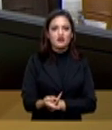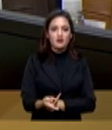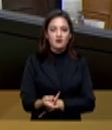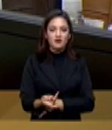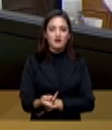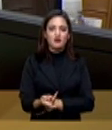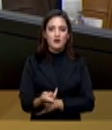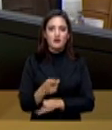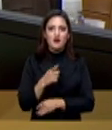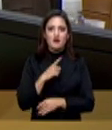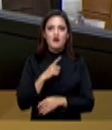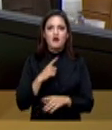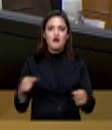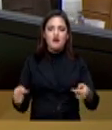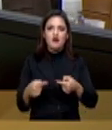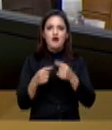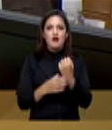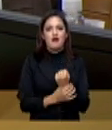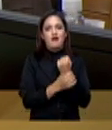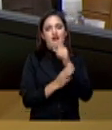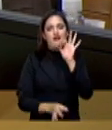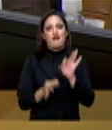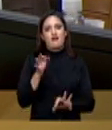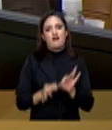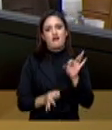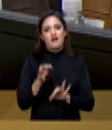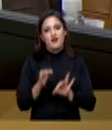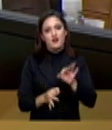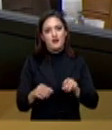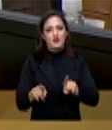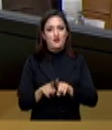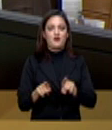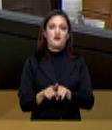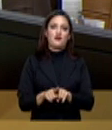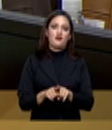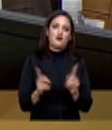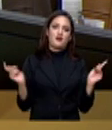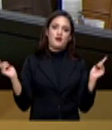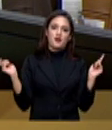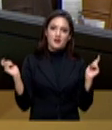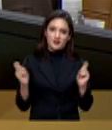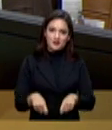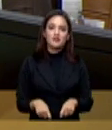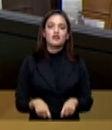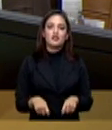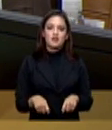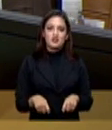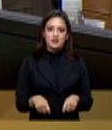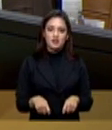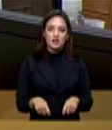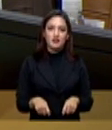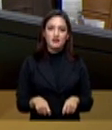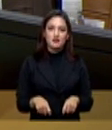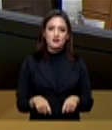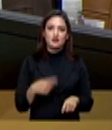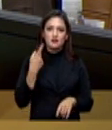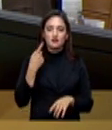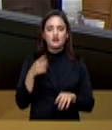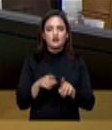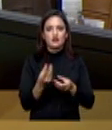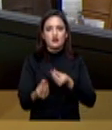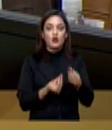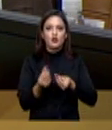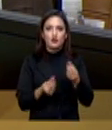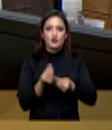são compatíveis com a segurança jurídica e possíveis dentro do desenho